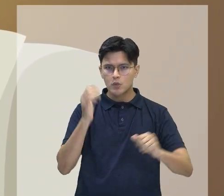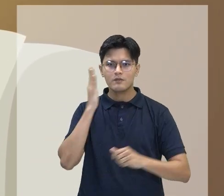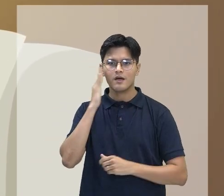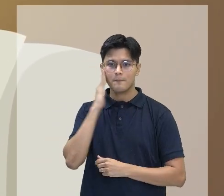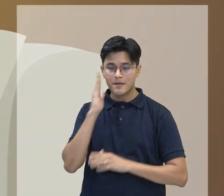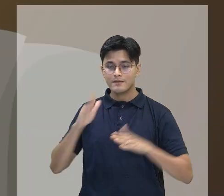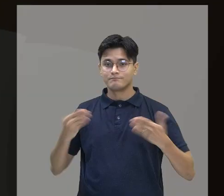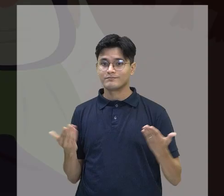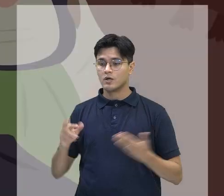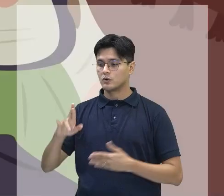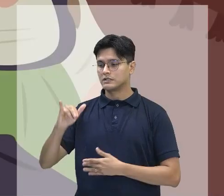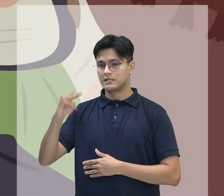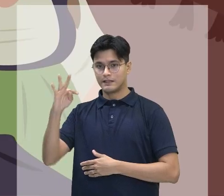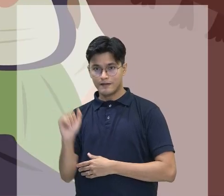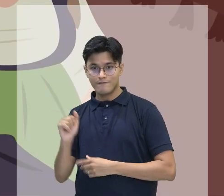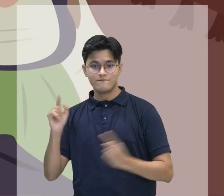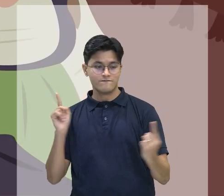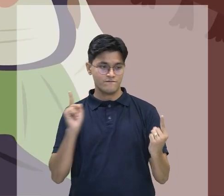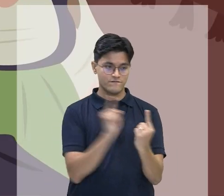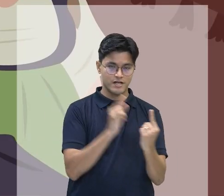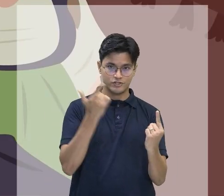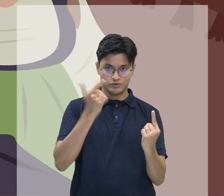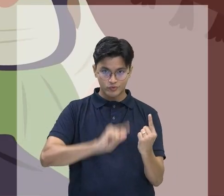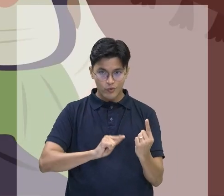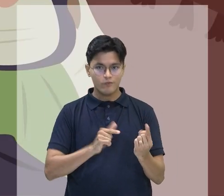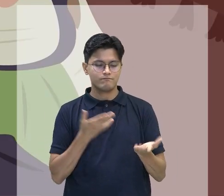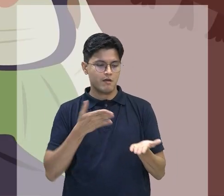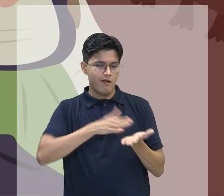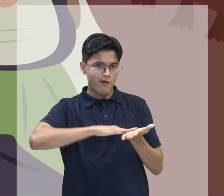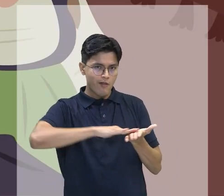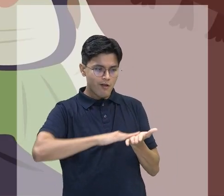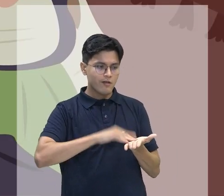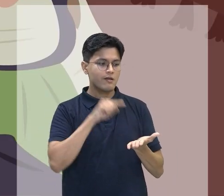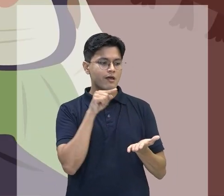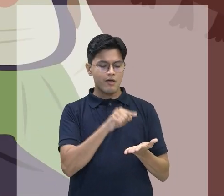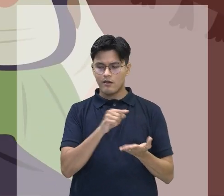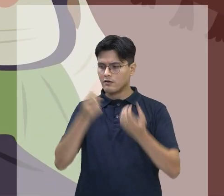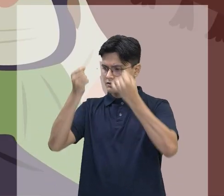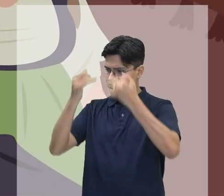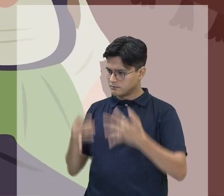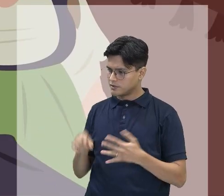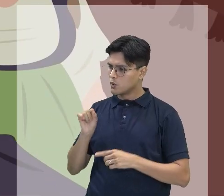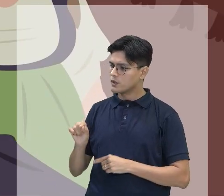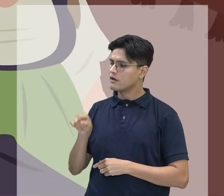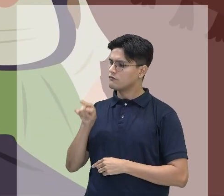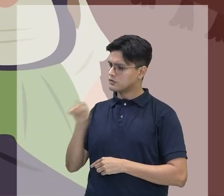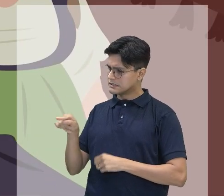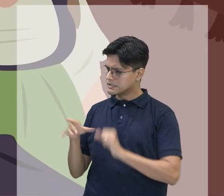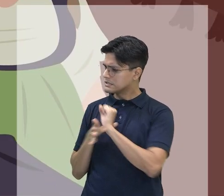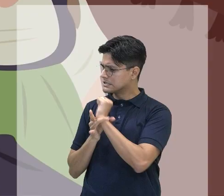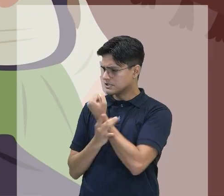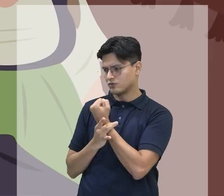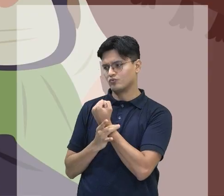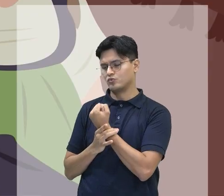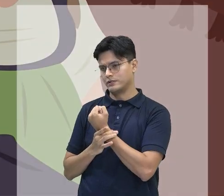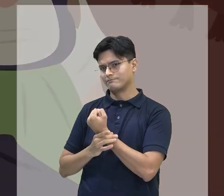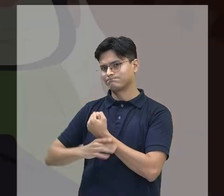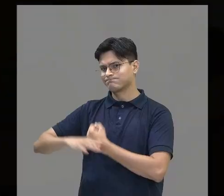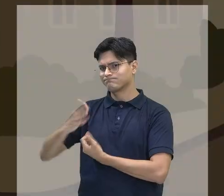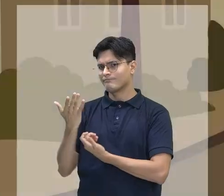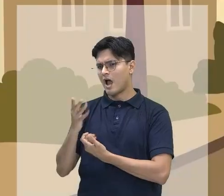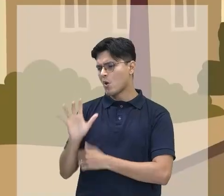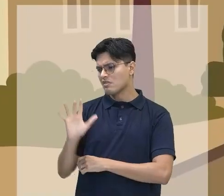cartomante. A cartomante reforça a segurança de Rita. Seu segredo está seguro. Nada de mal